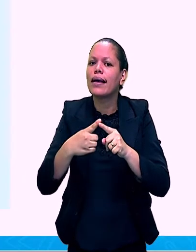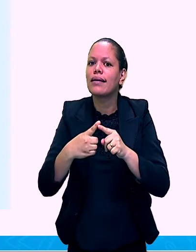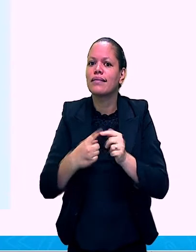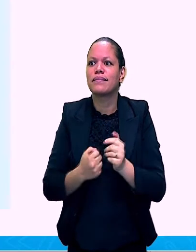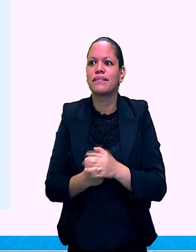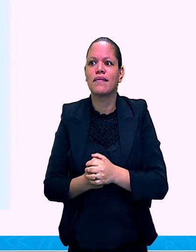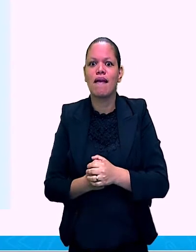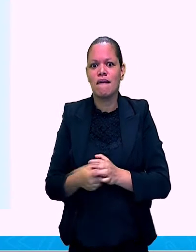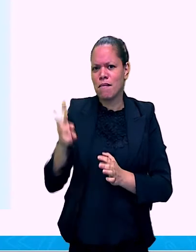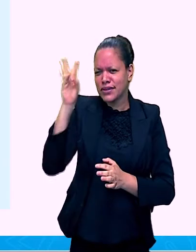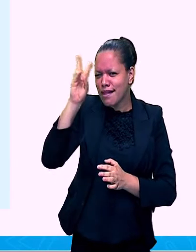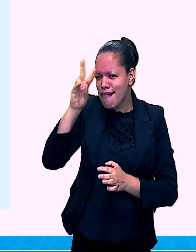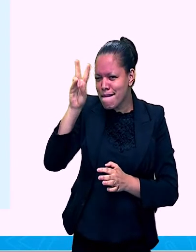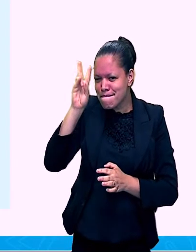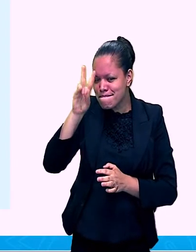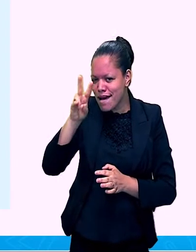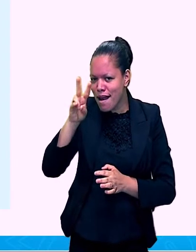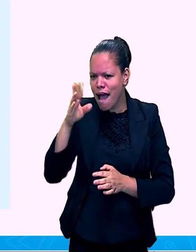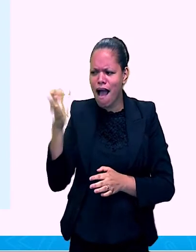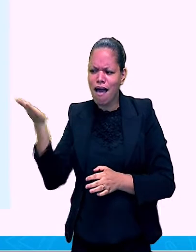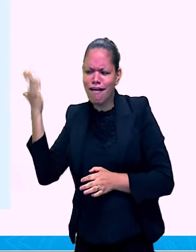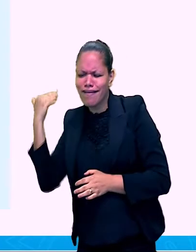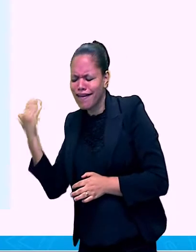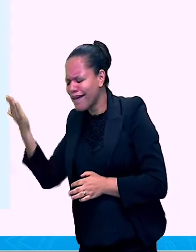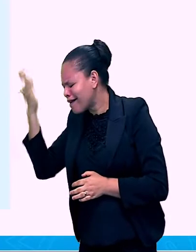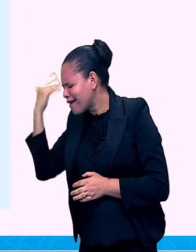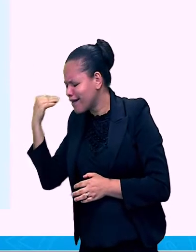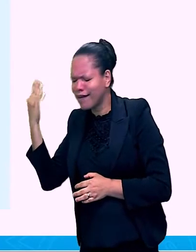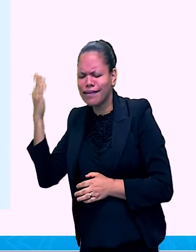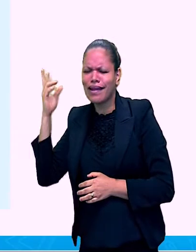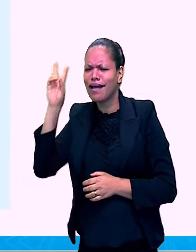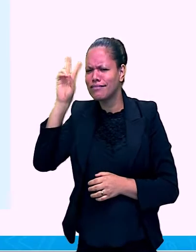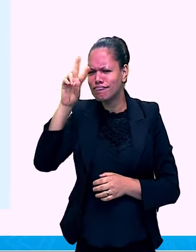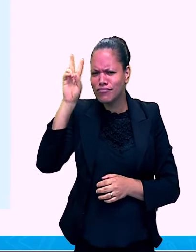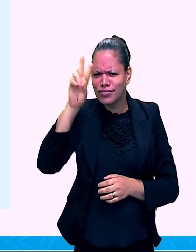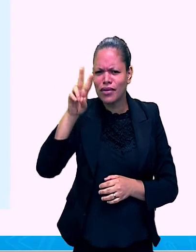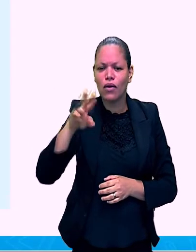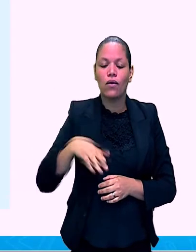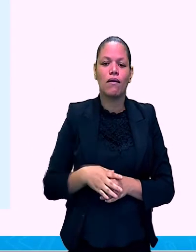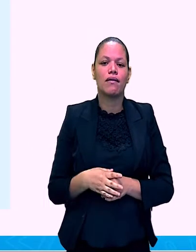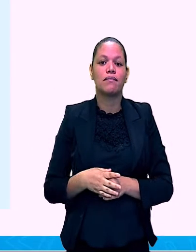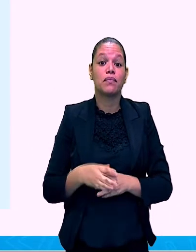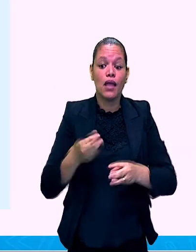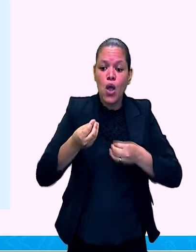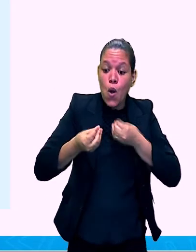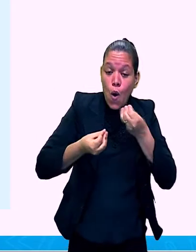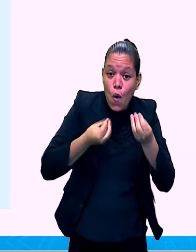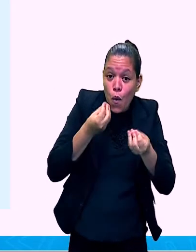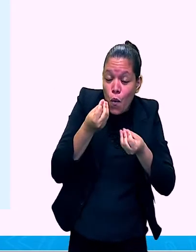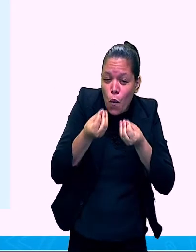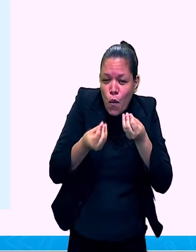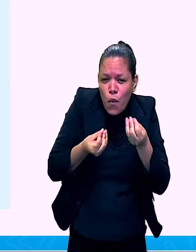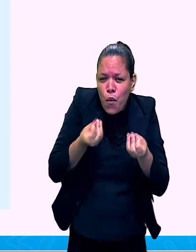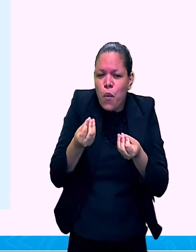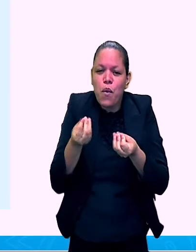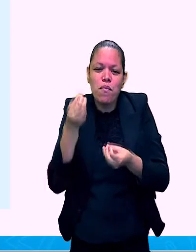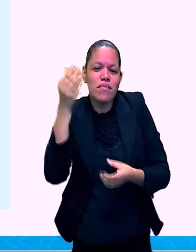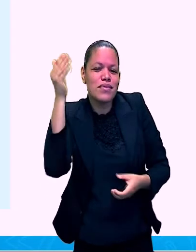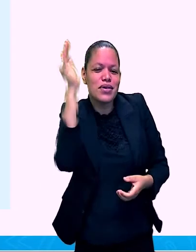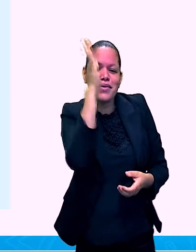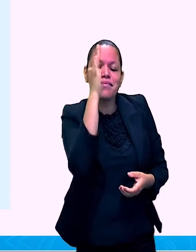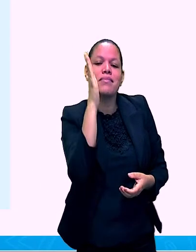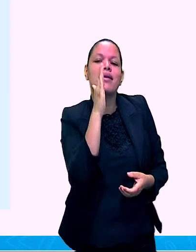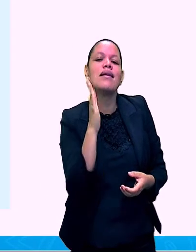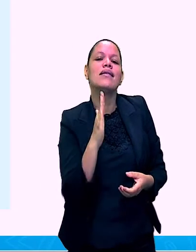querem vir aqui para nossa terra, nós estamos falando deste território, como que o Brasil ficou um país tão grande, tão diverso, com